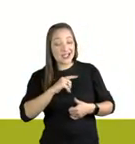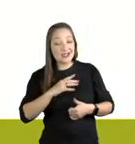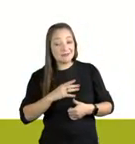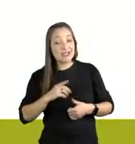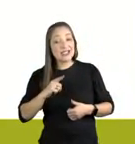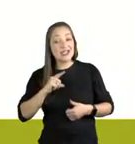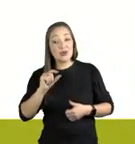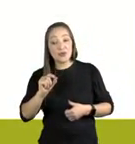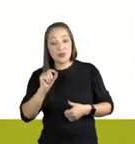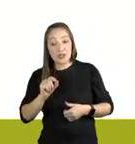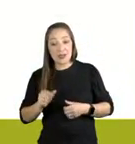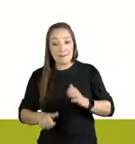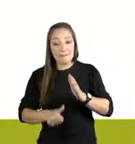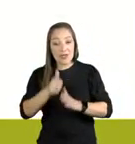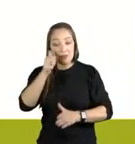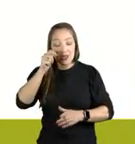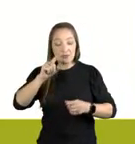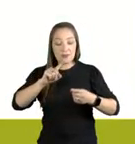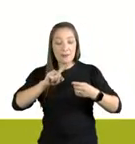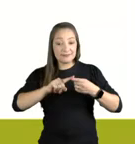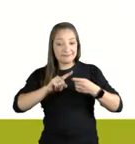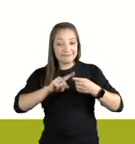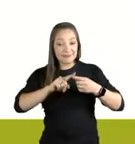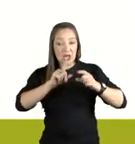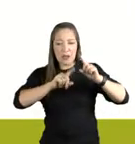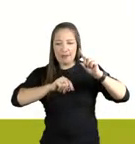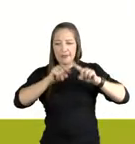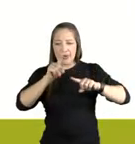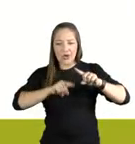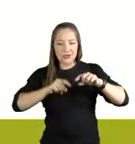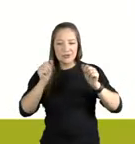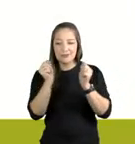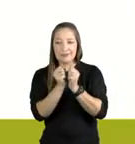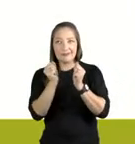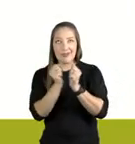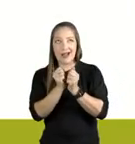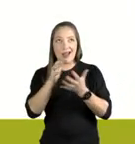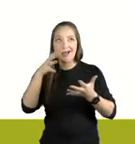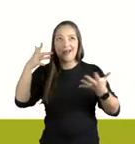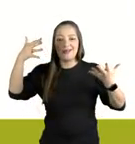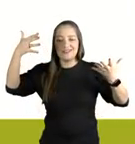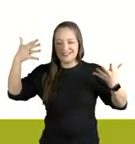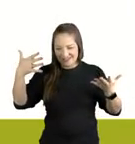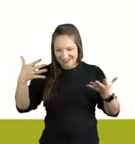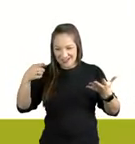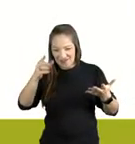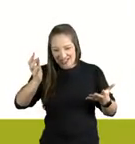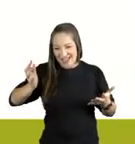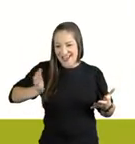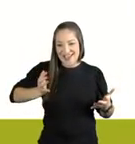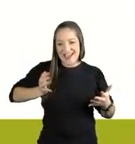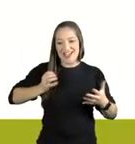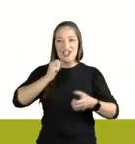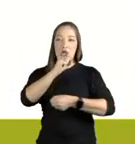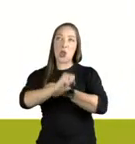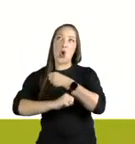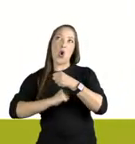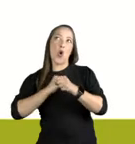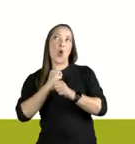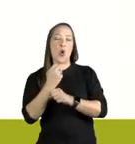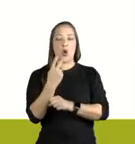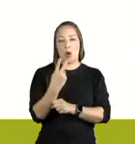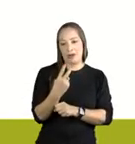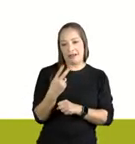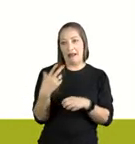produtos daqueles milagrosos que vão te enriquecer em 2 anos. Claro, se alguém tivesse